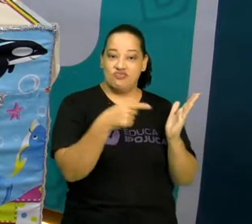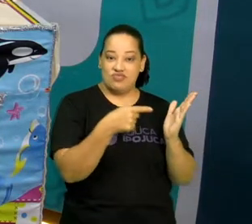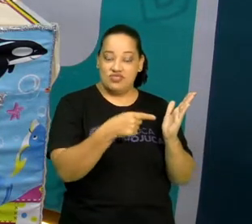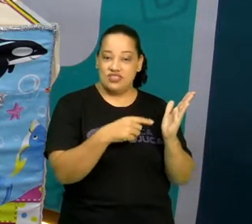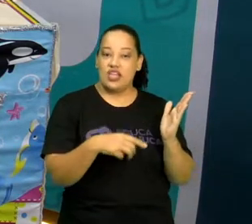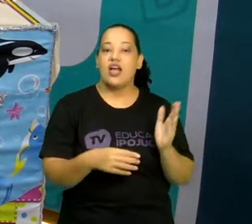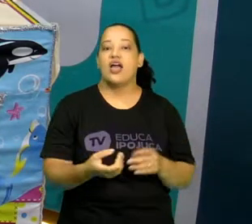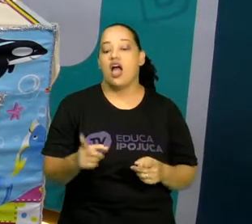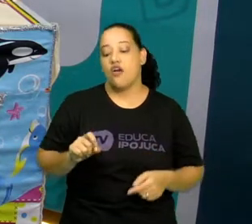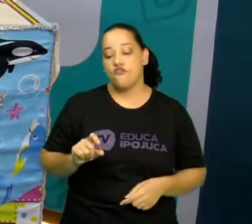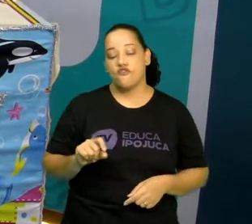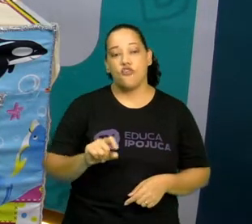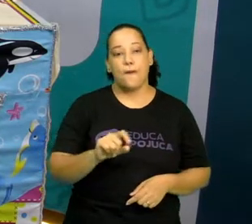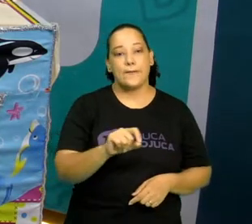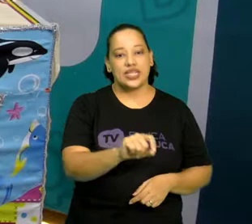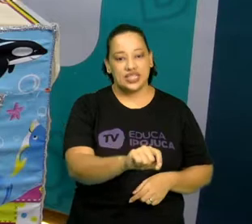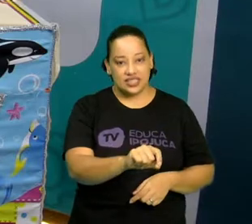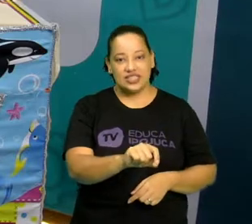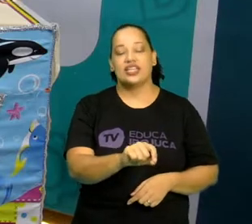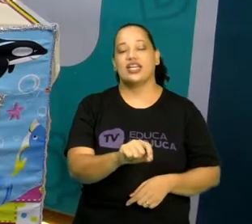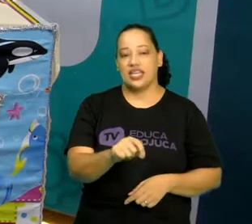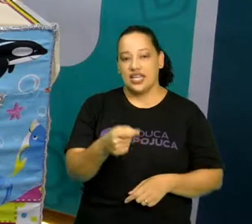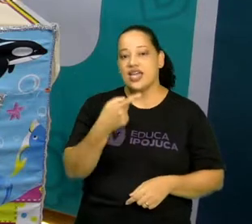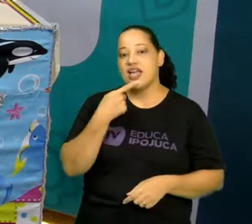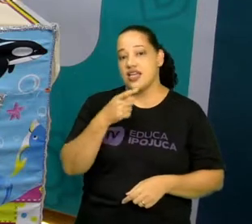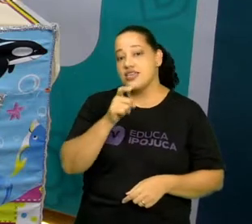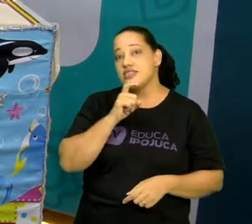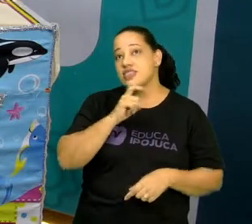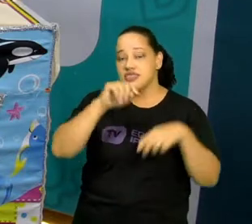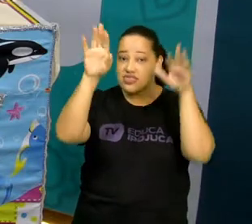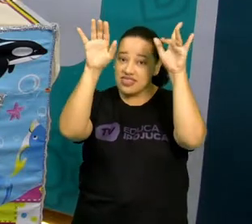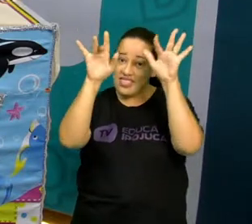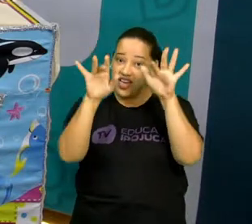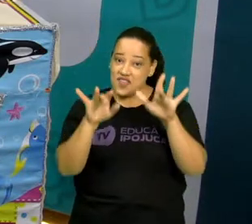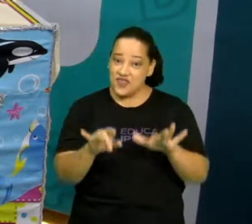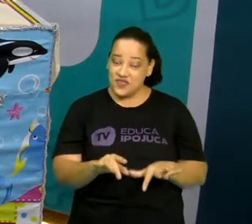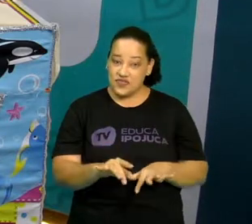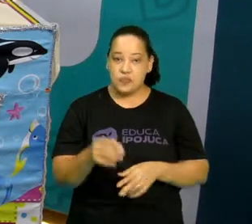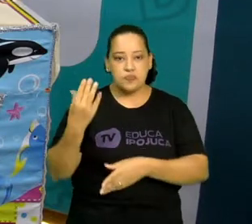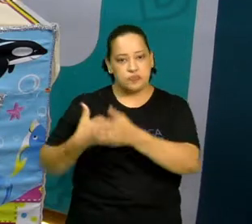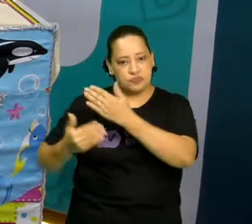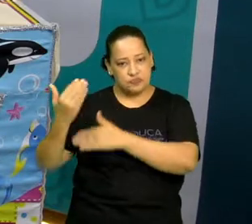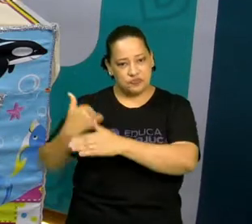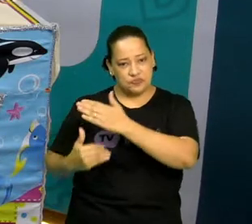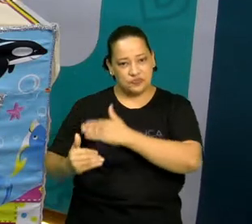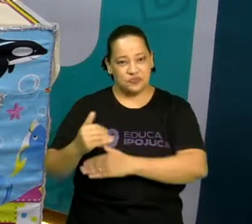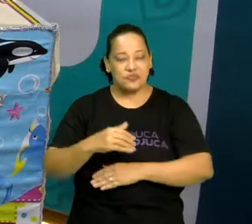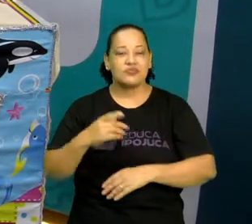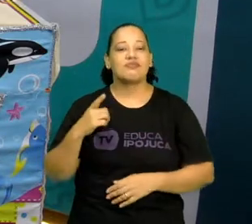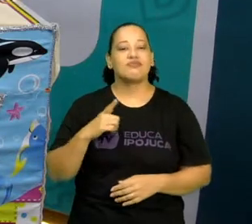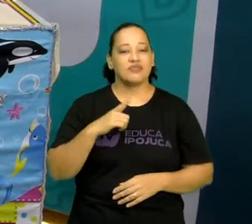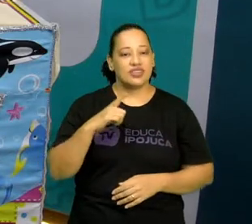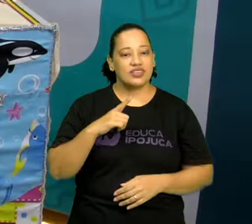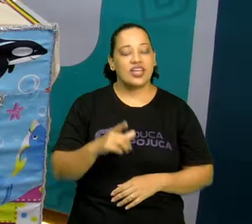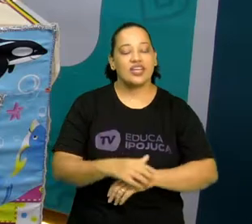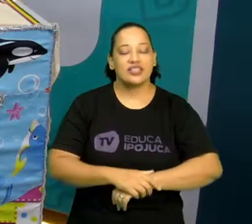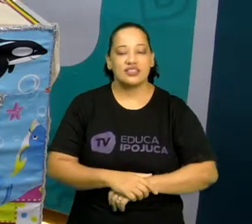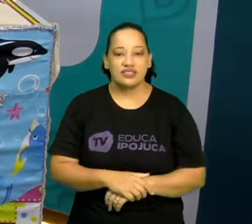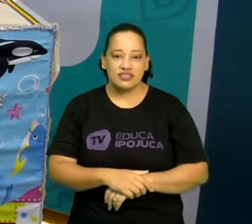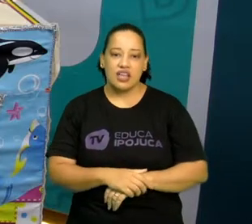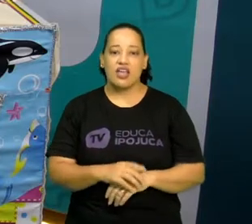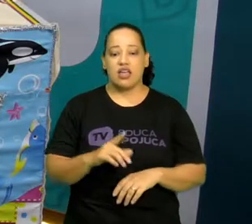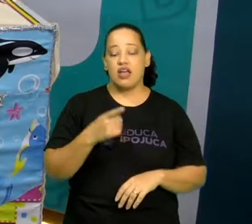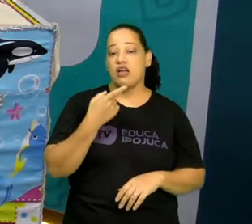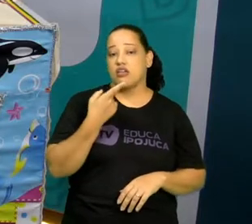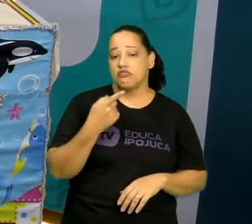a formiguinha e a... neve. Neve. Certa vez, criança, a formiga ficou presa na